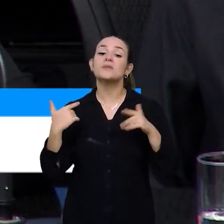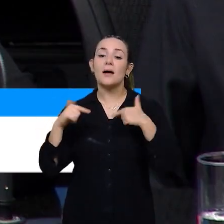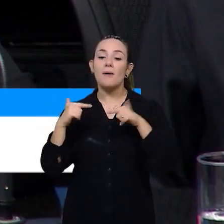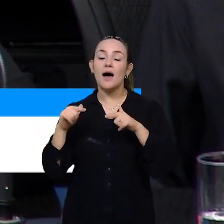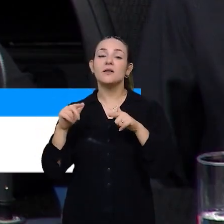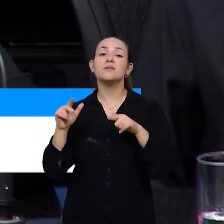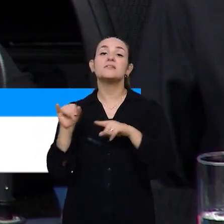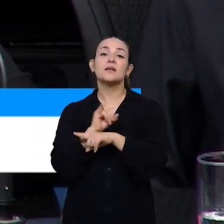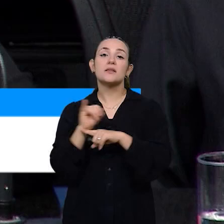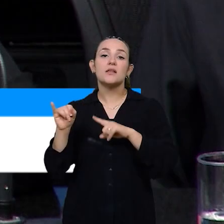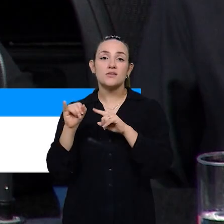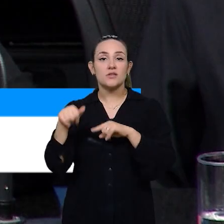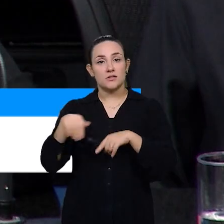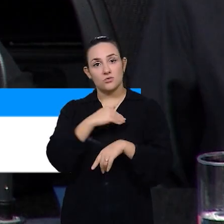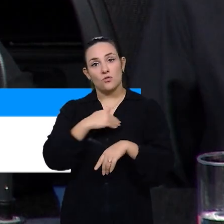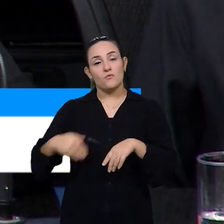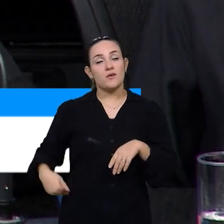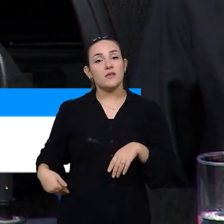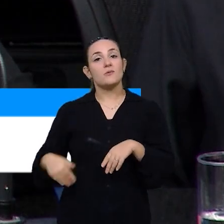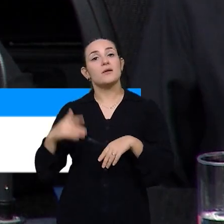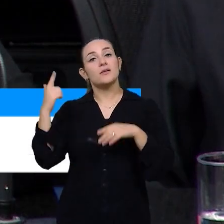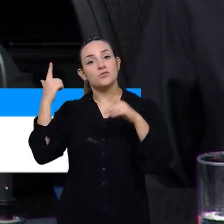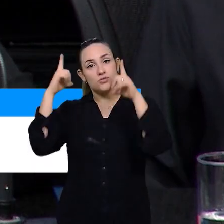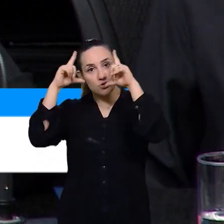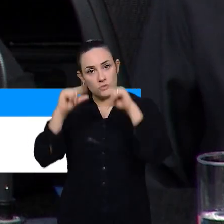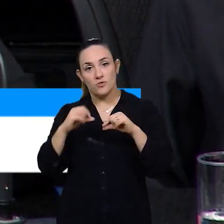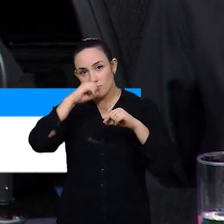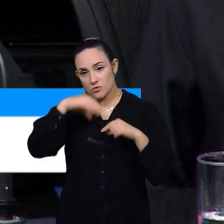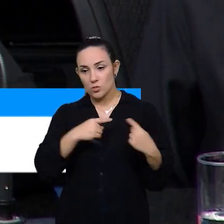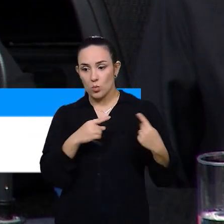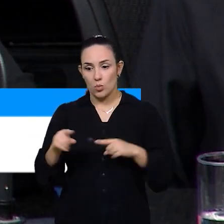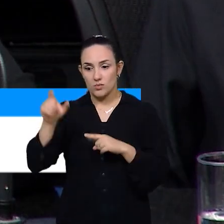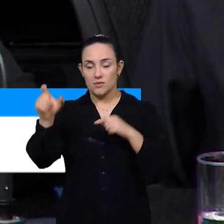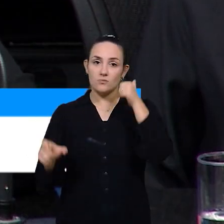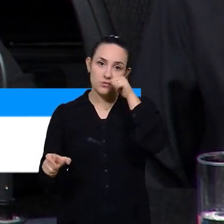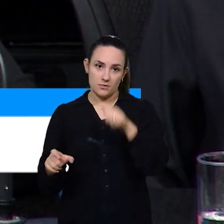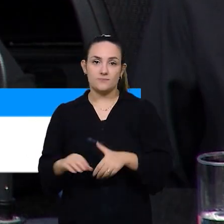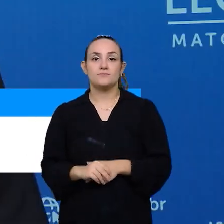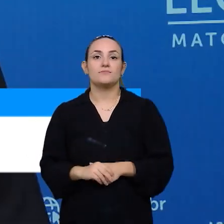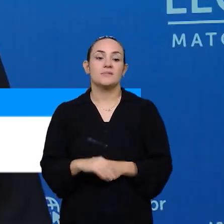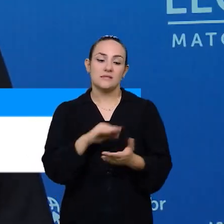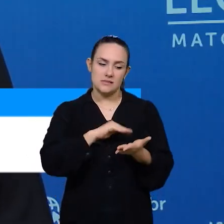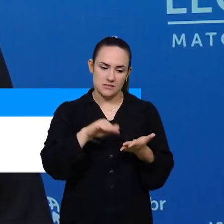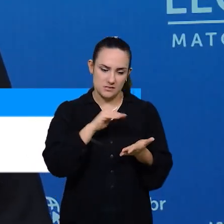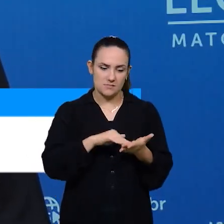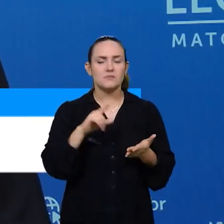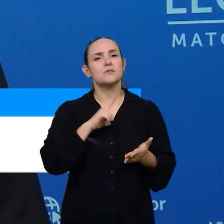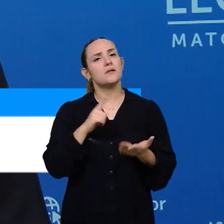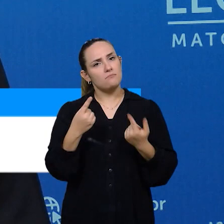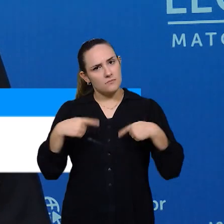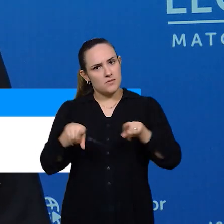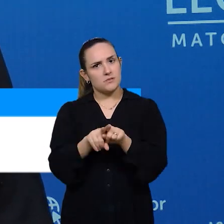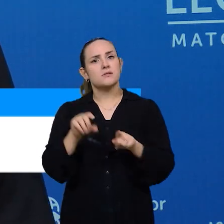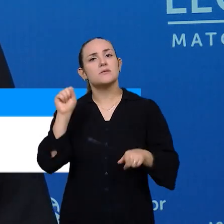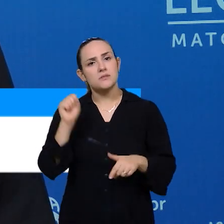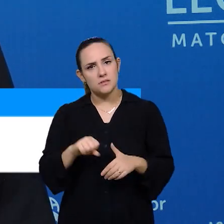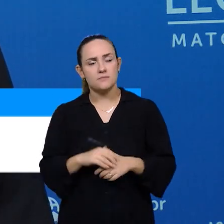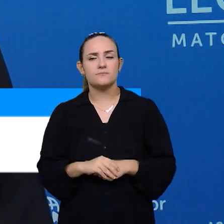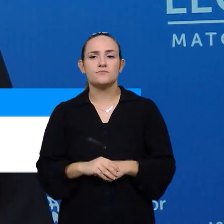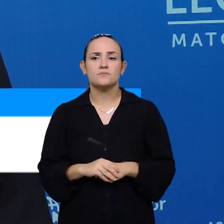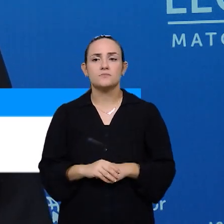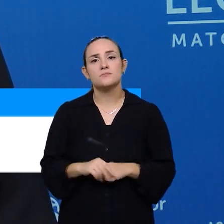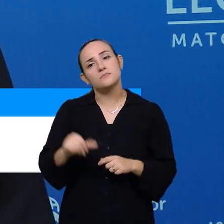do Estado e os canais de denúncia para reprimir a violência contra a mulher. A subsecretaria é parceira